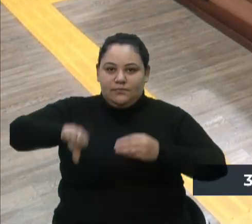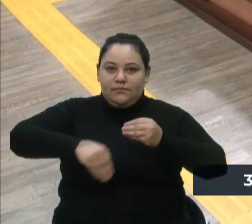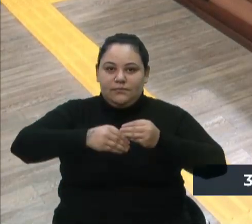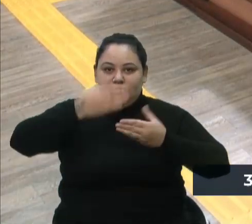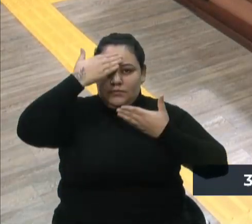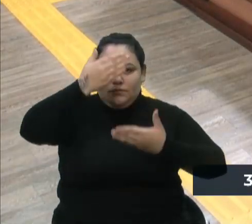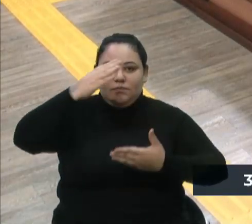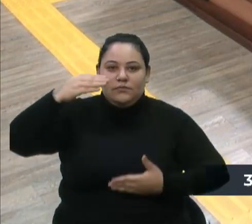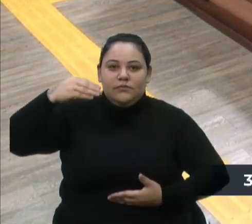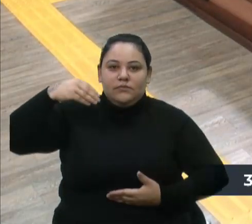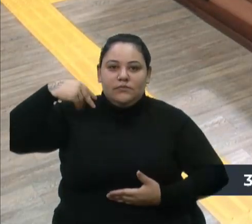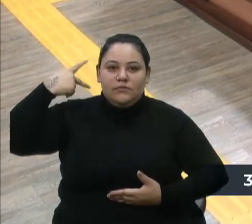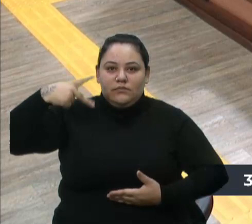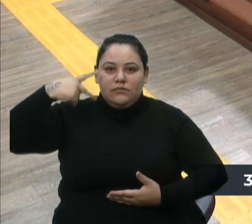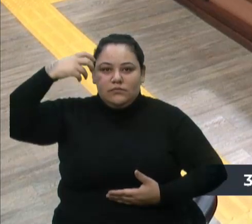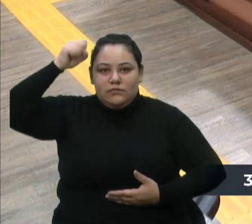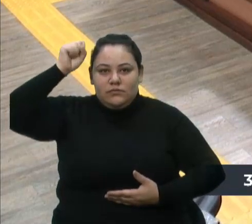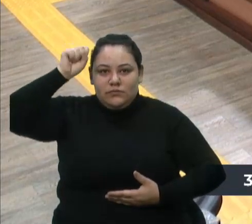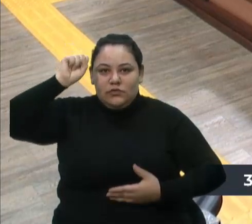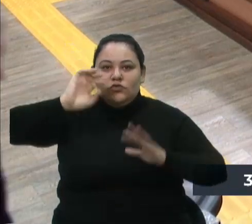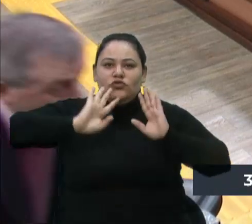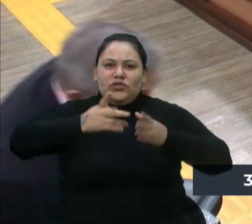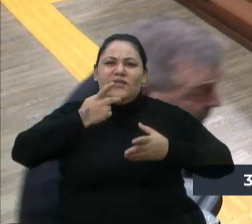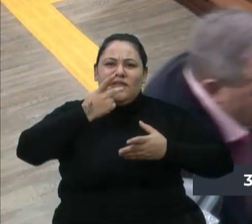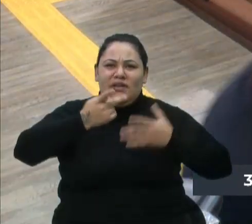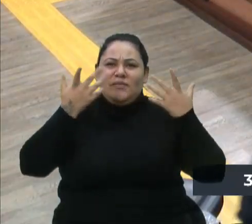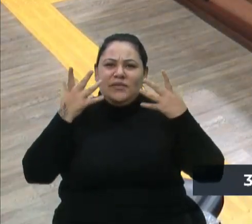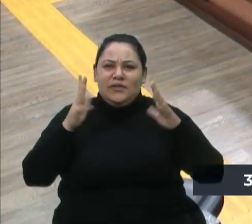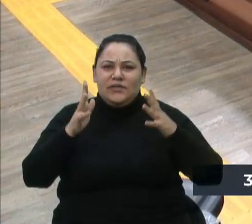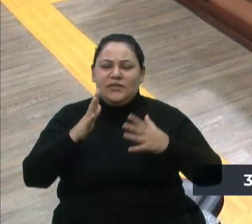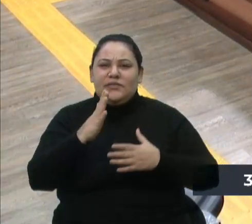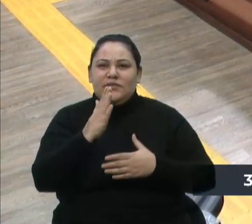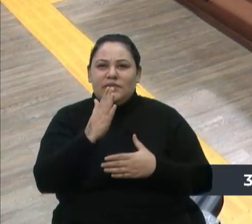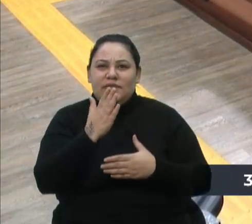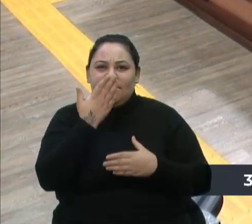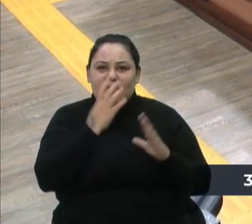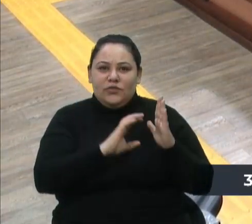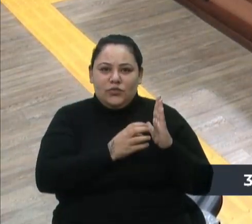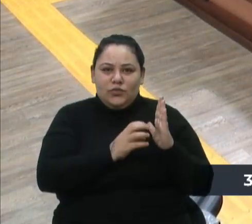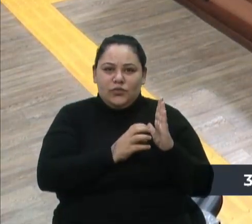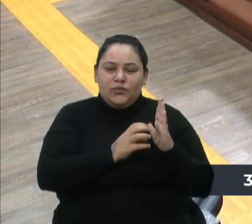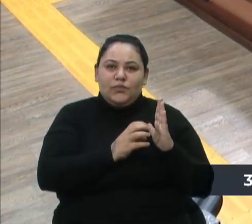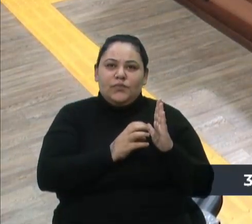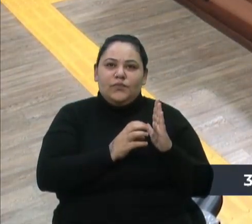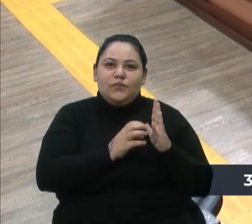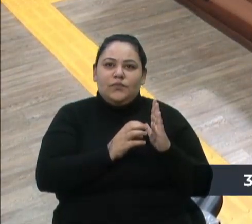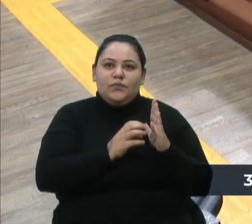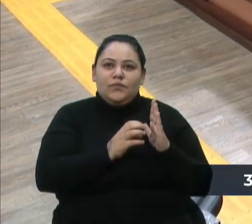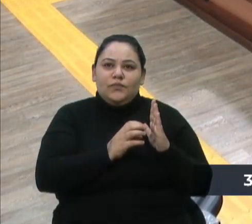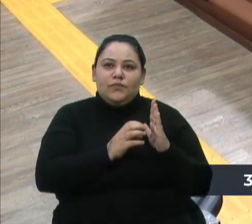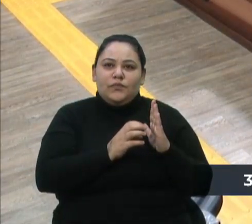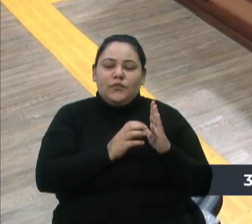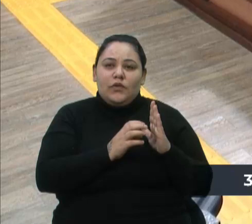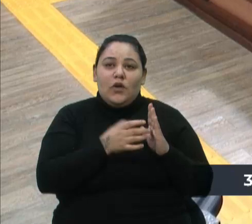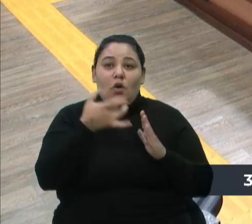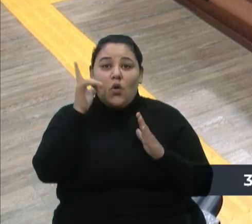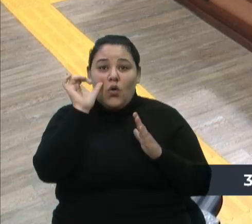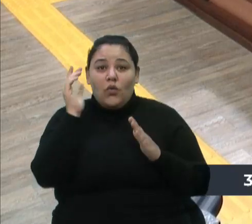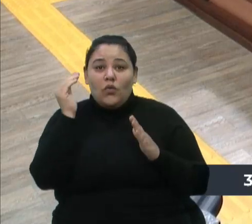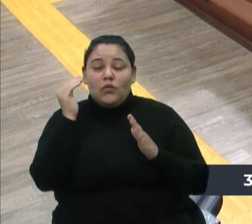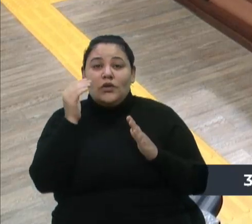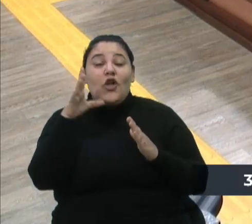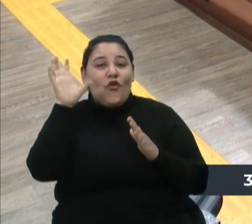Xuxa. Bom, já havia parabenizado o senhor pela frente alguns dias atrás, quando foi formado. Ontem até lhe escutei na